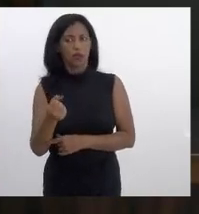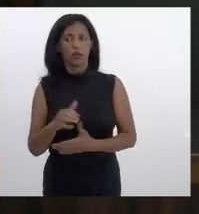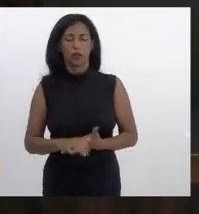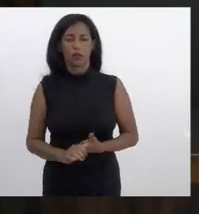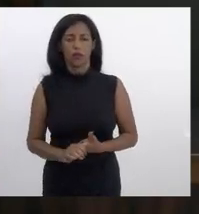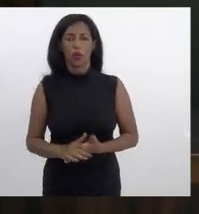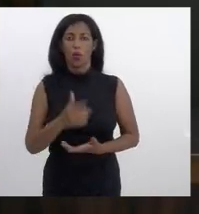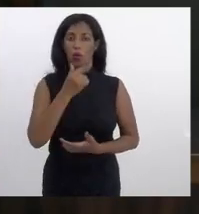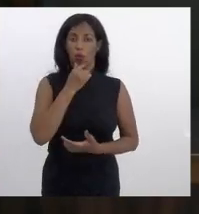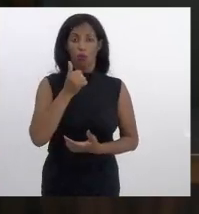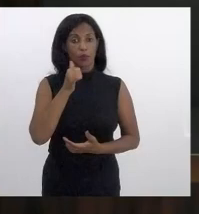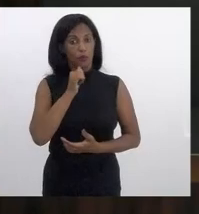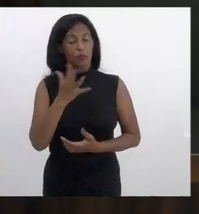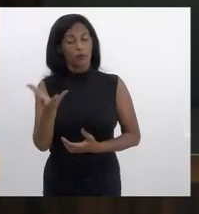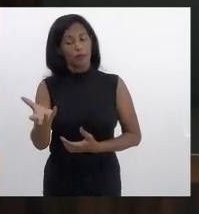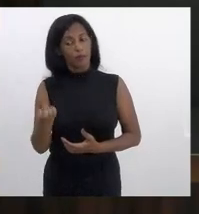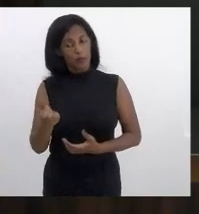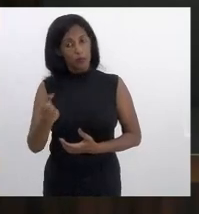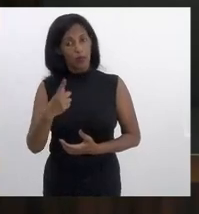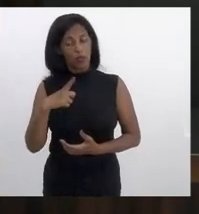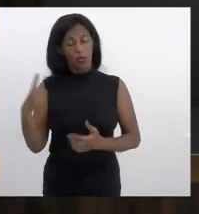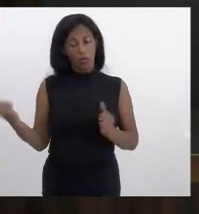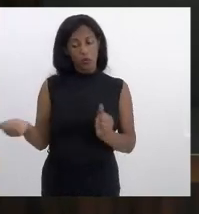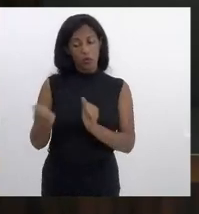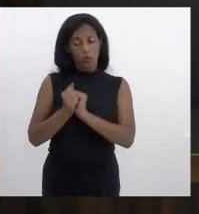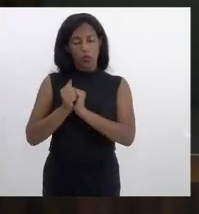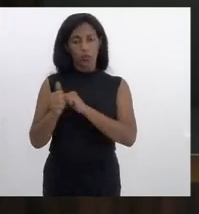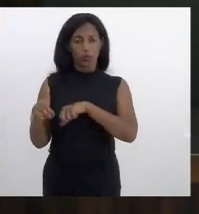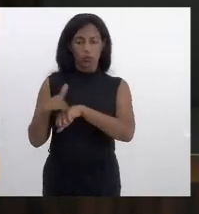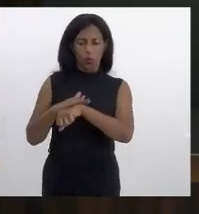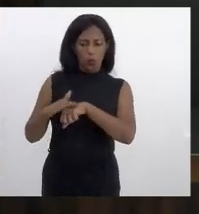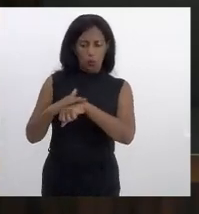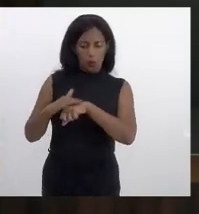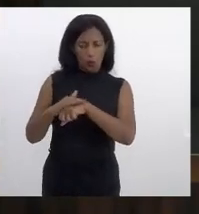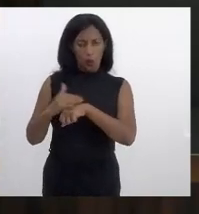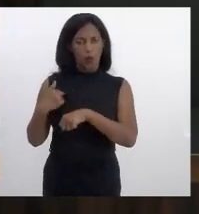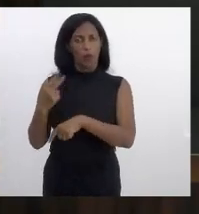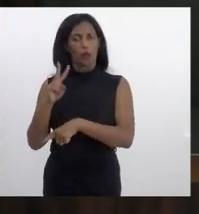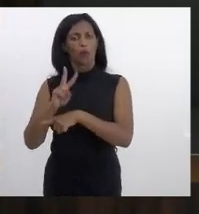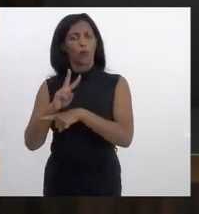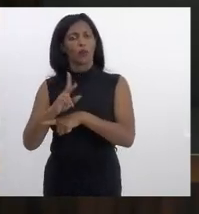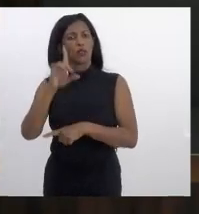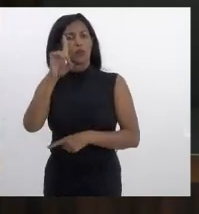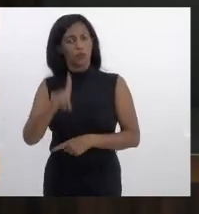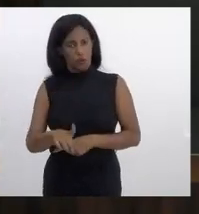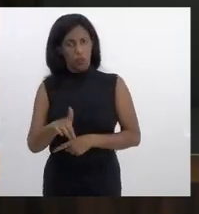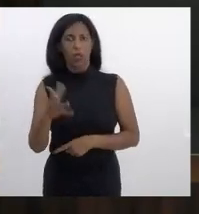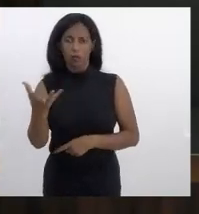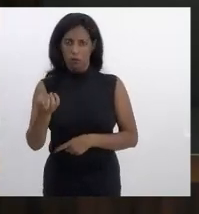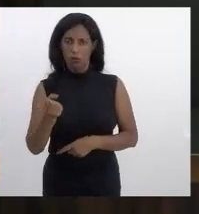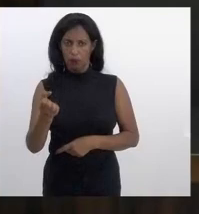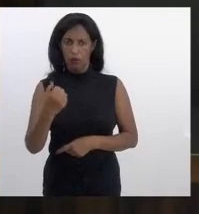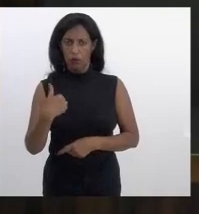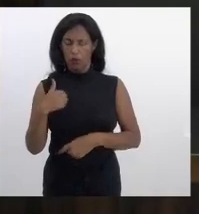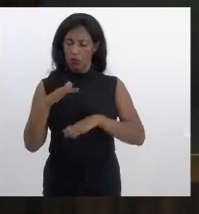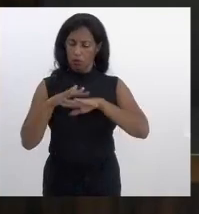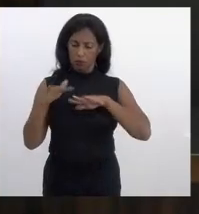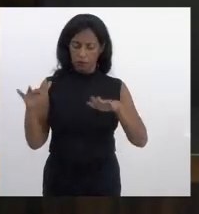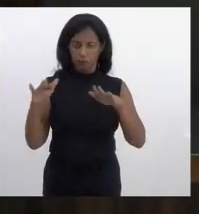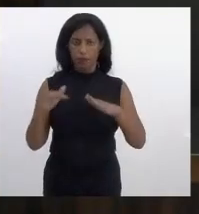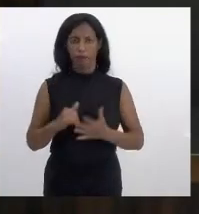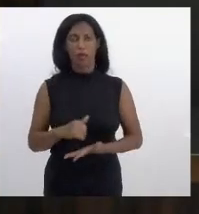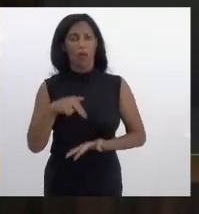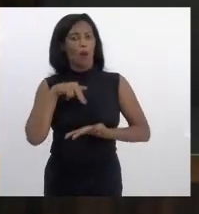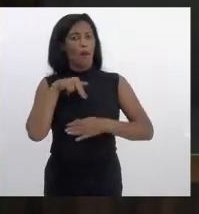pensionistas e dos pensionistas tiveram comigo eu conversei e nós vamos defender o direito adquirido dos pensionistas soma é um